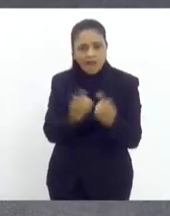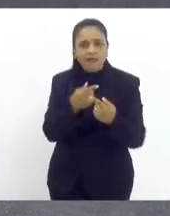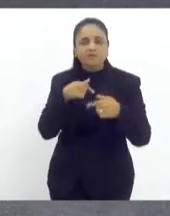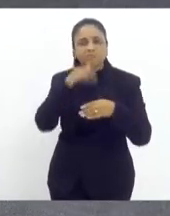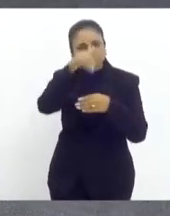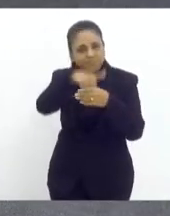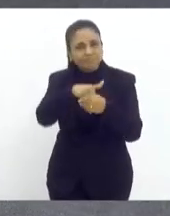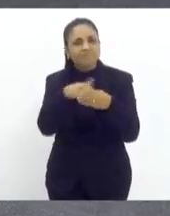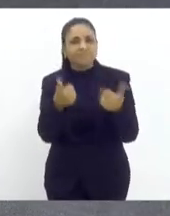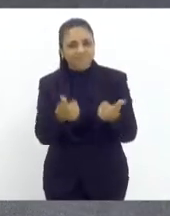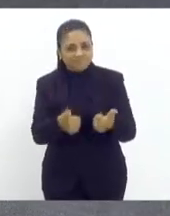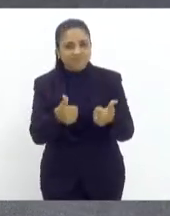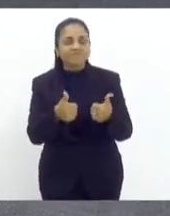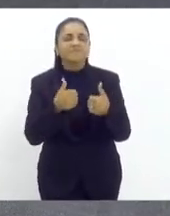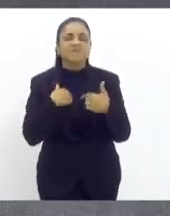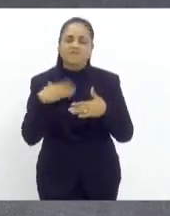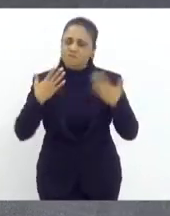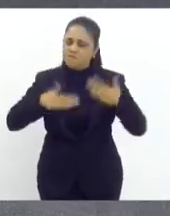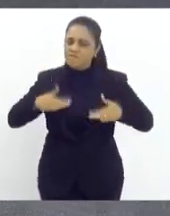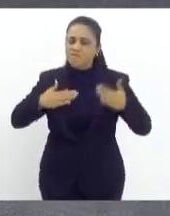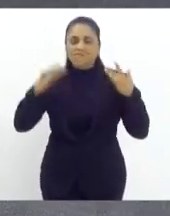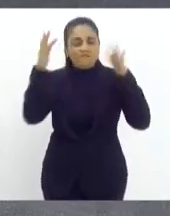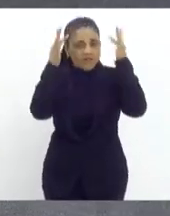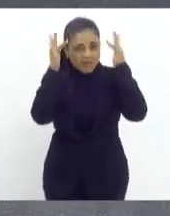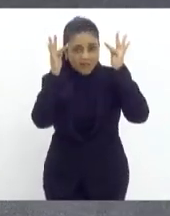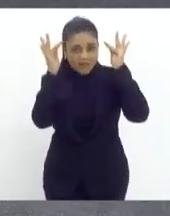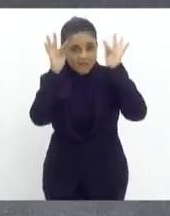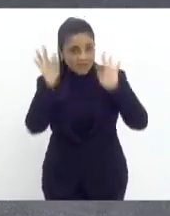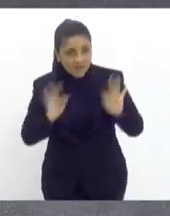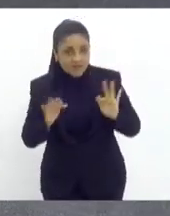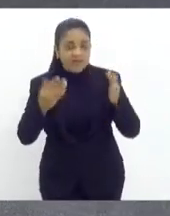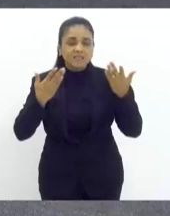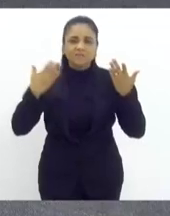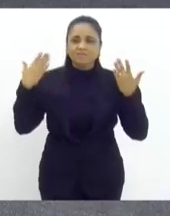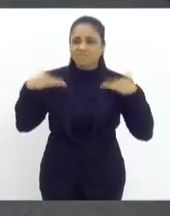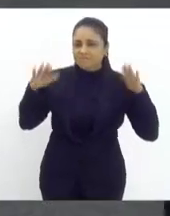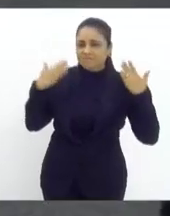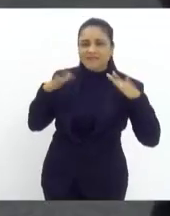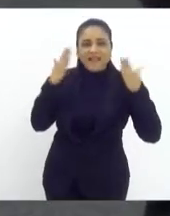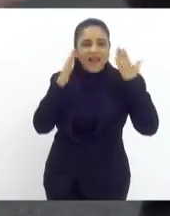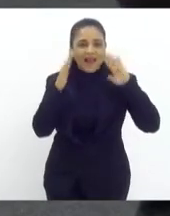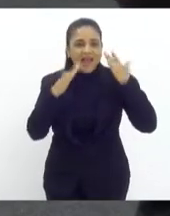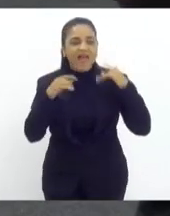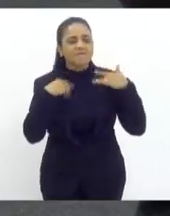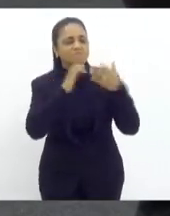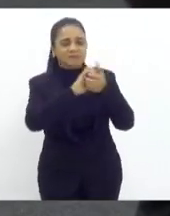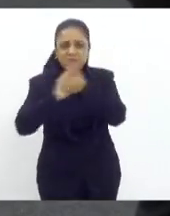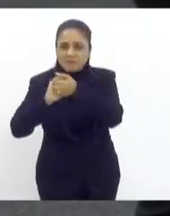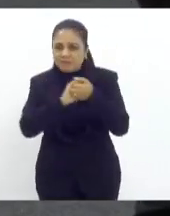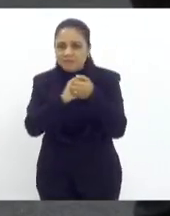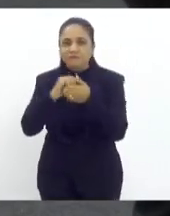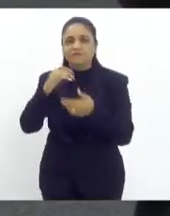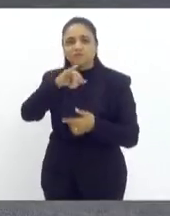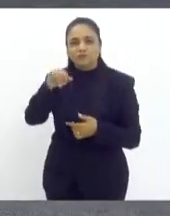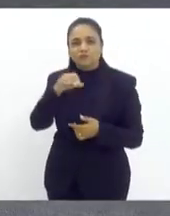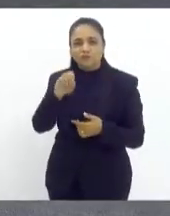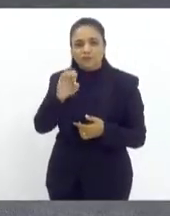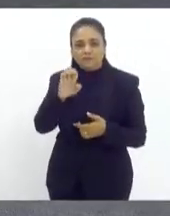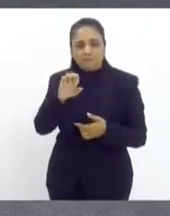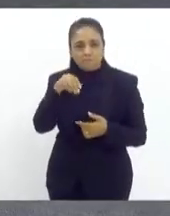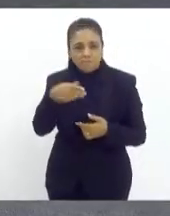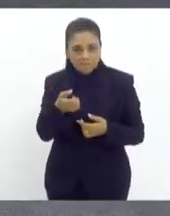muito Fico feliz de poder votar assim fico feliz de poder ser com o autor e parabeniza a todos especial a você meu companheiro tamo junto